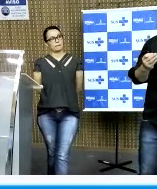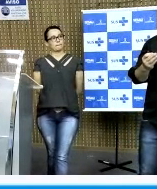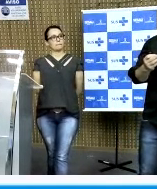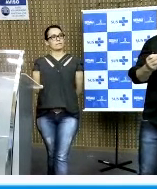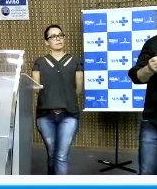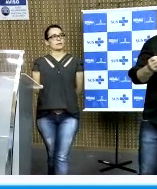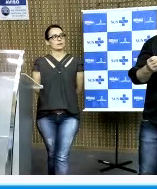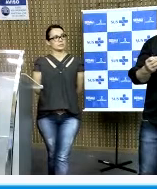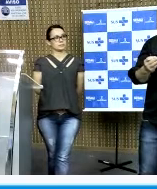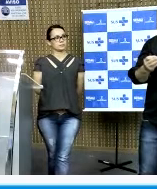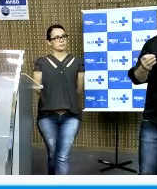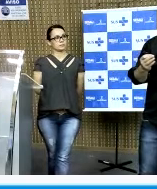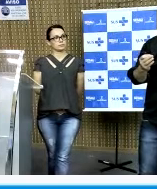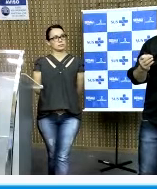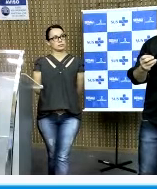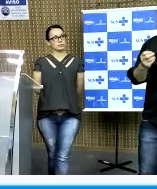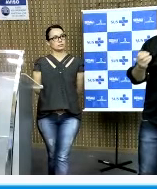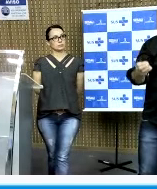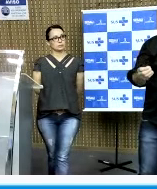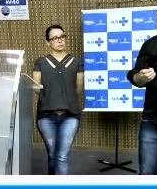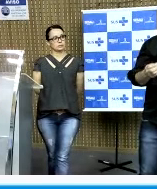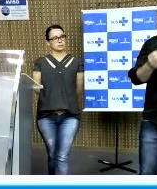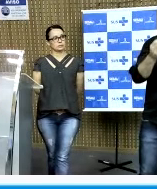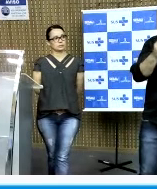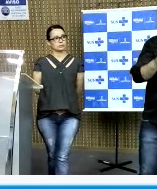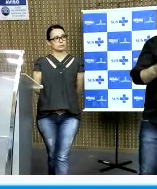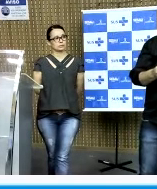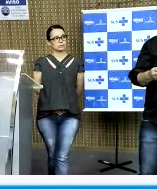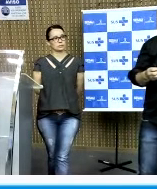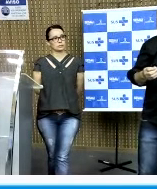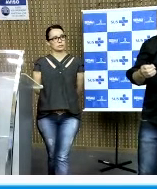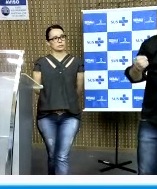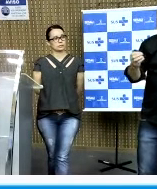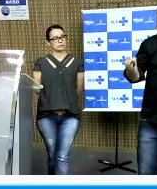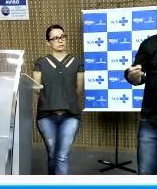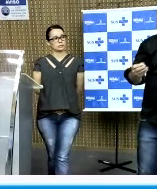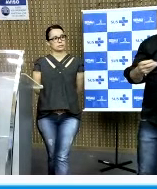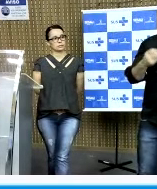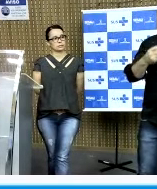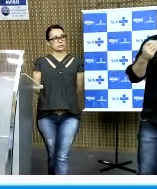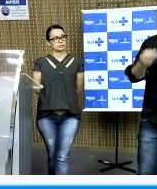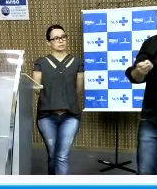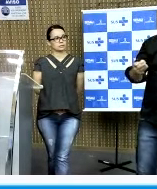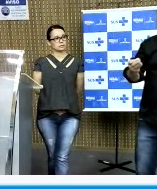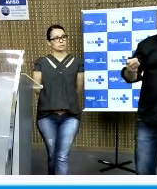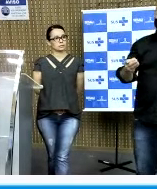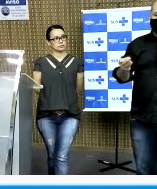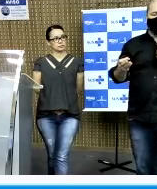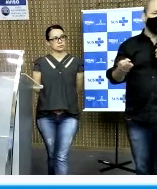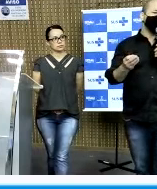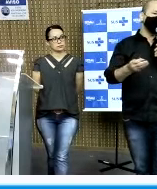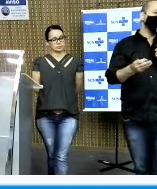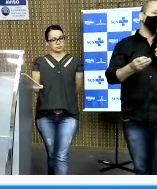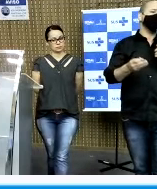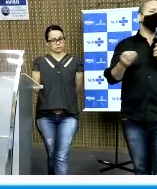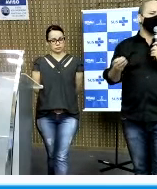então evitáveis, tá? Assim, má formação, uma prematuridade. Então, assim, o que a gente tem que fazer? Tem que intensificar